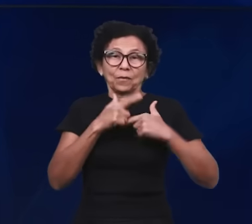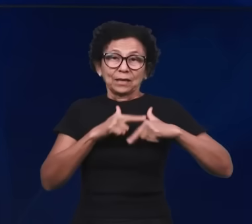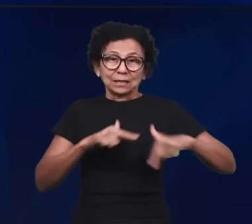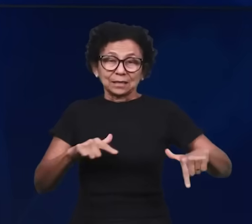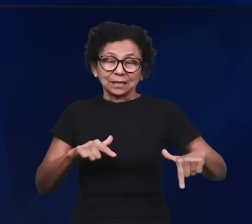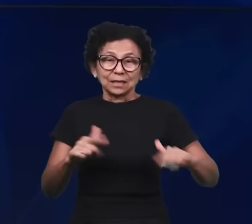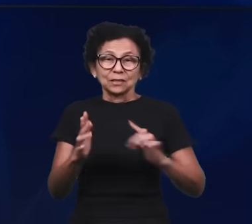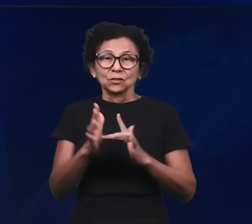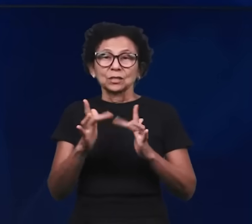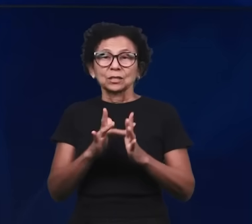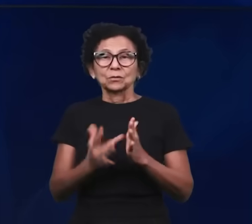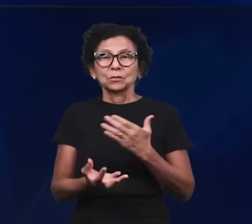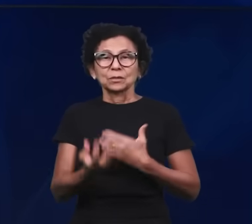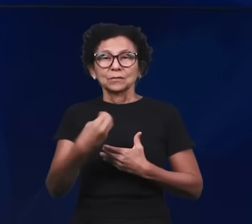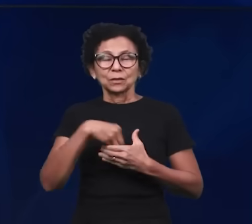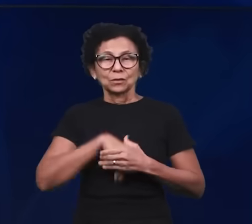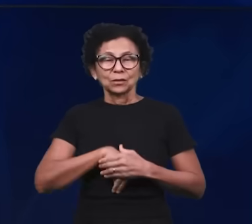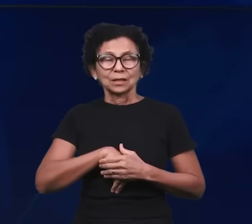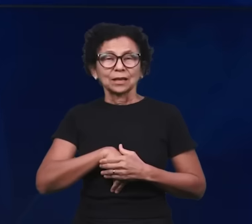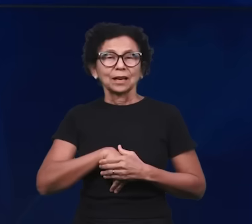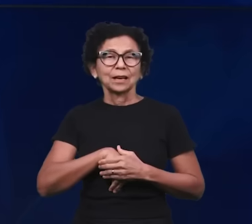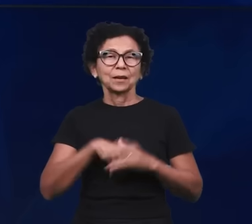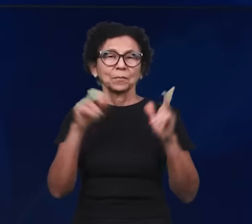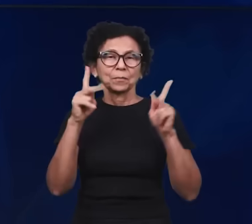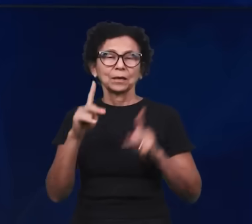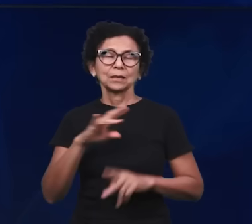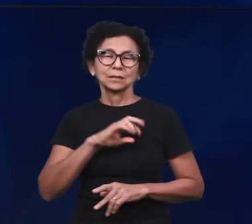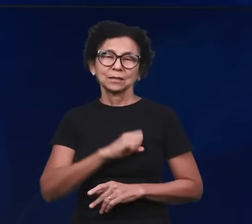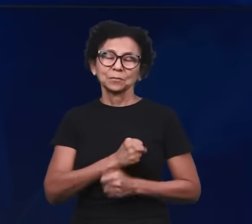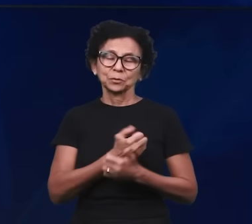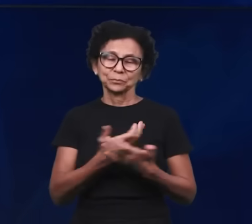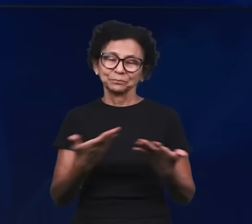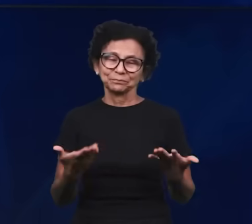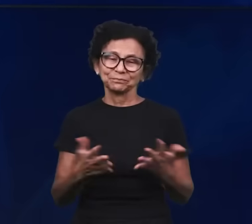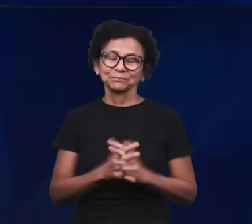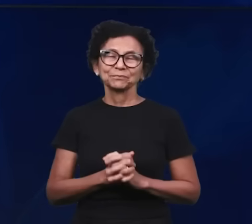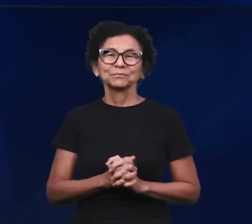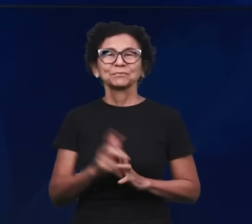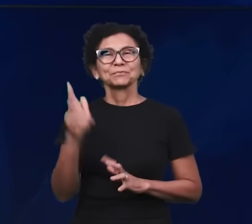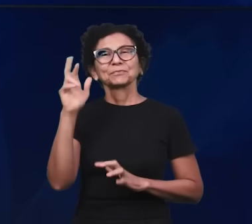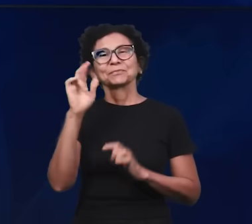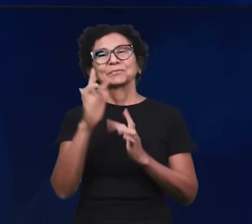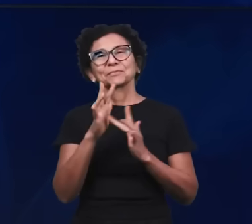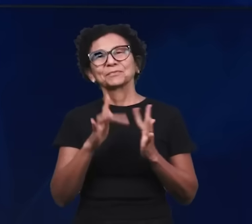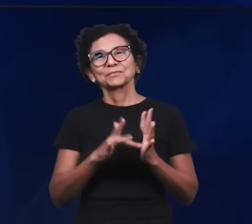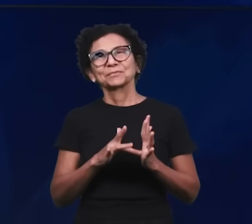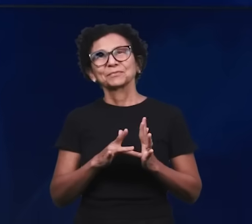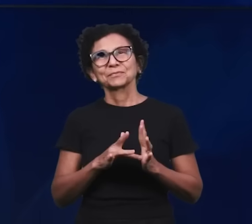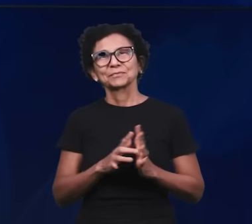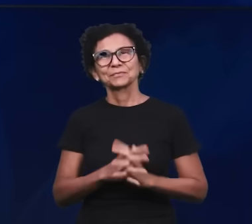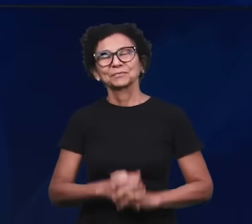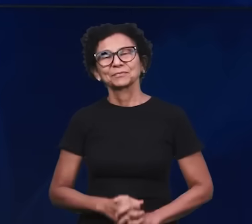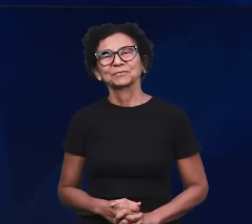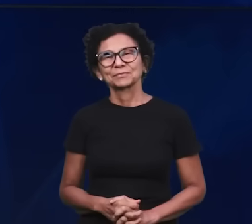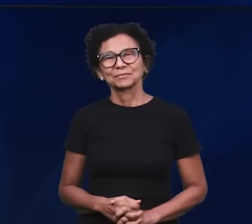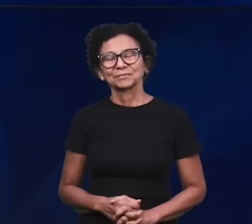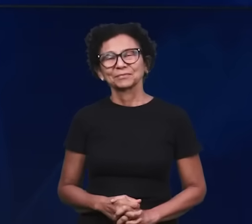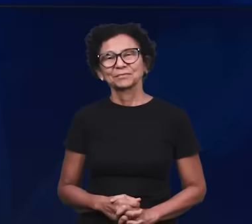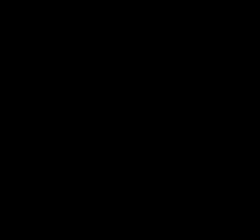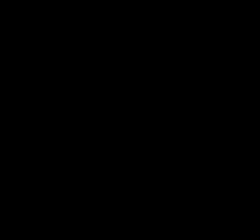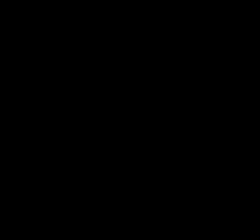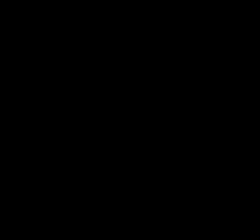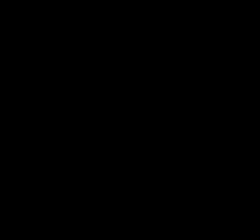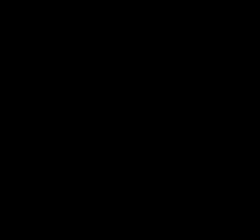só Jesus pode fazer e só Ele pode satisfazer. Deus te abençoe, a paz do Senhor Jesus, você e toda a sua família.